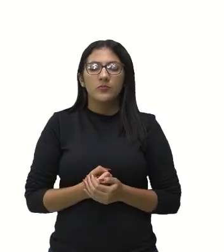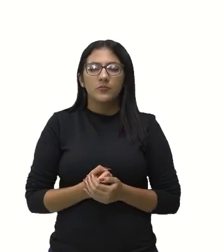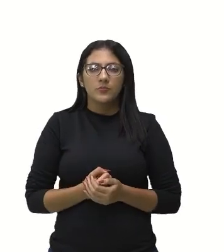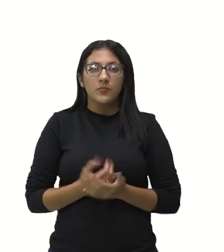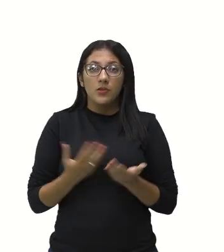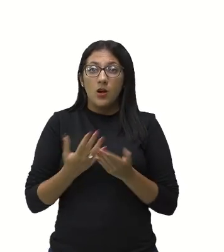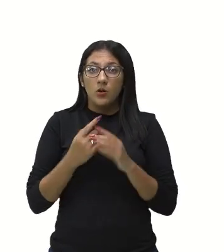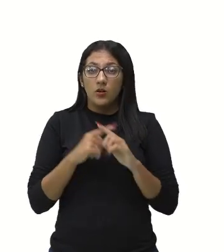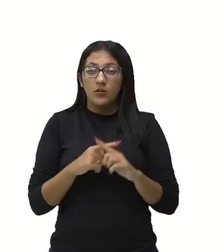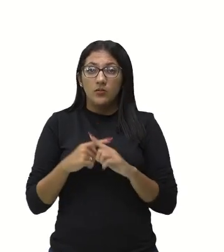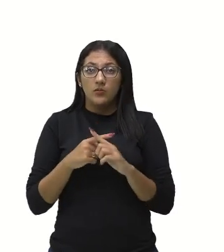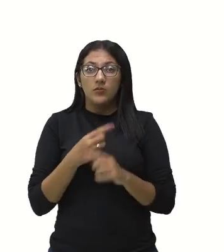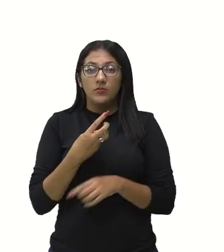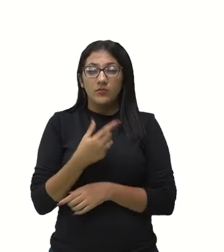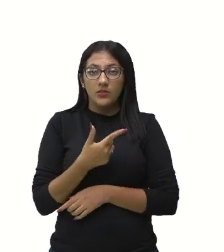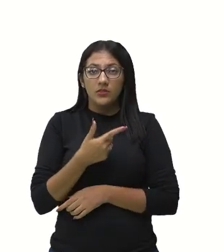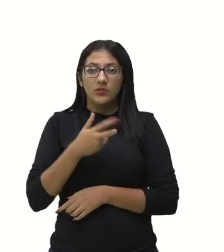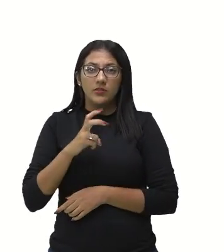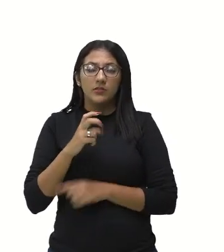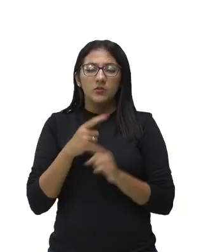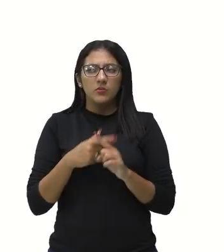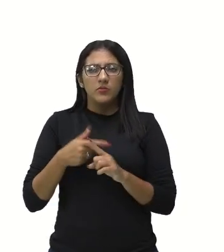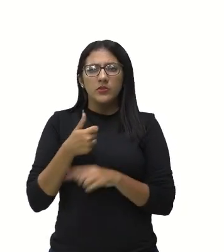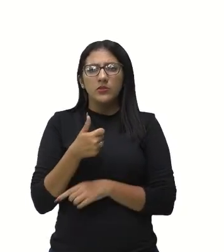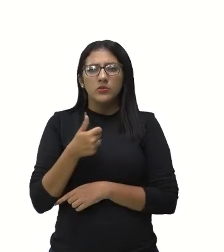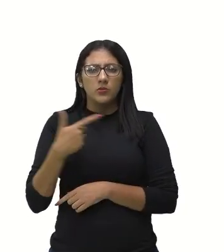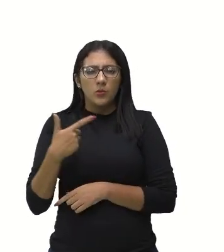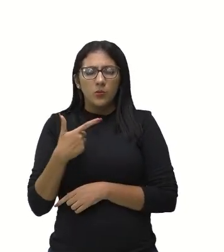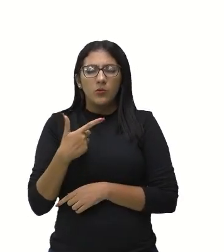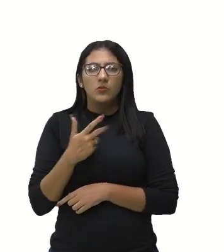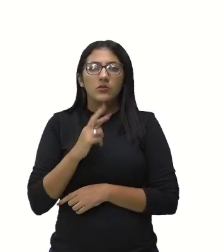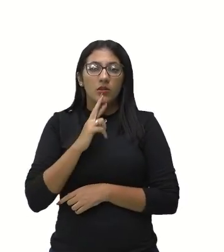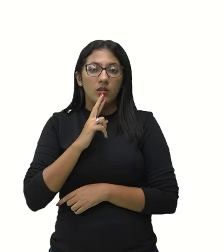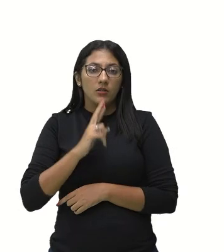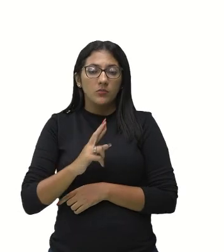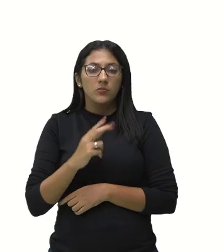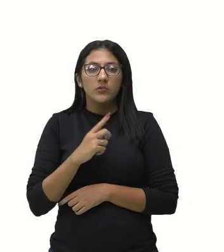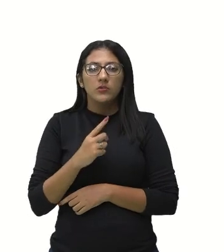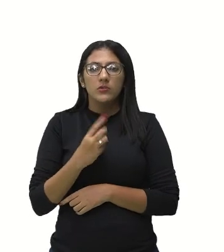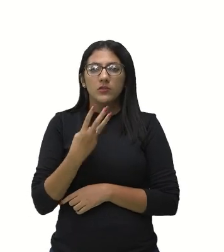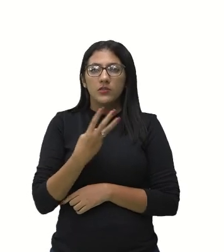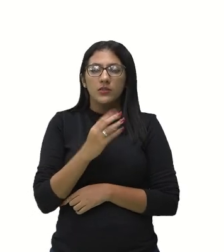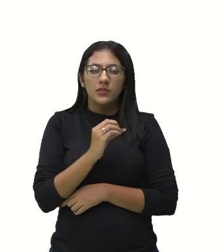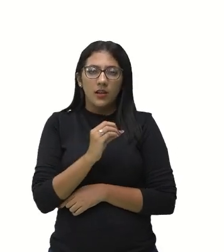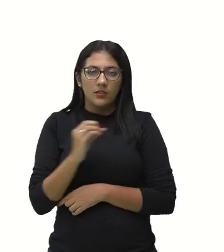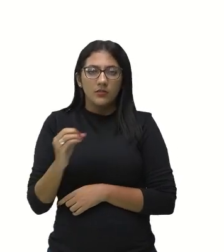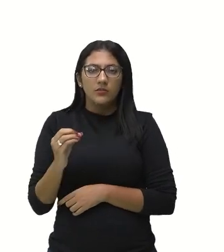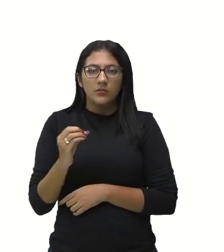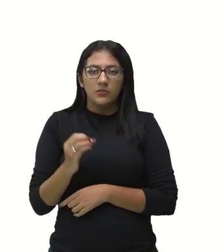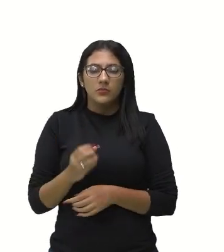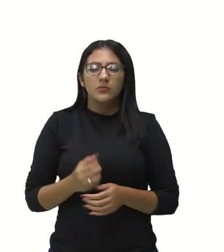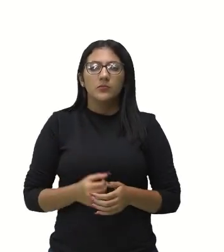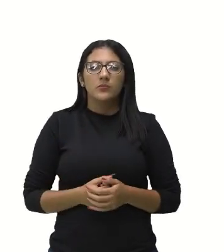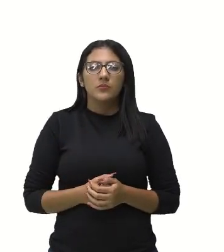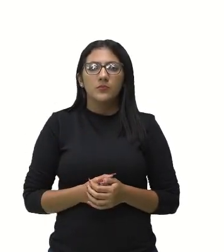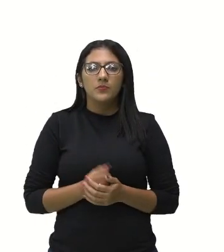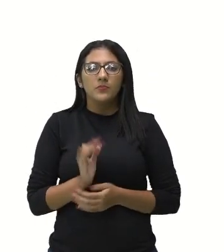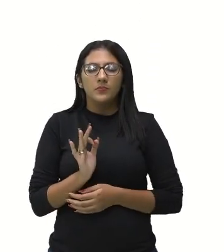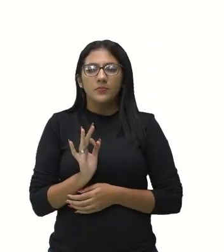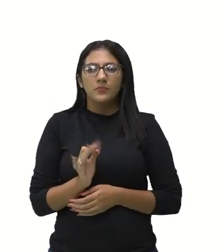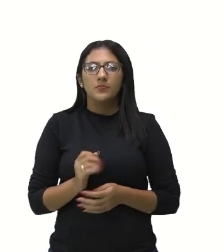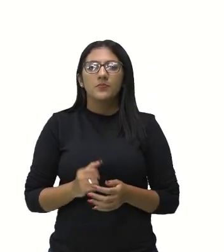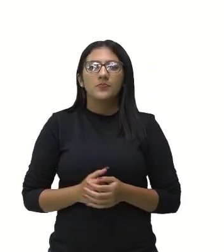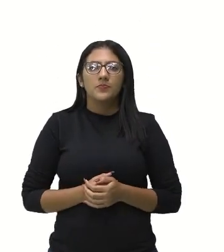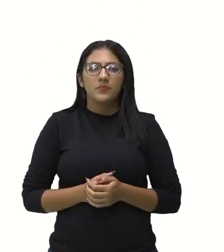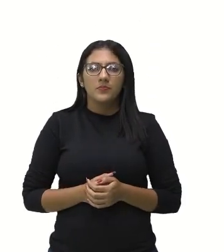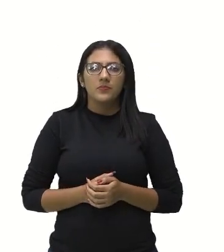25 vezes 12. 25 vezes 12 vai restar 300 aqui. Muito bem.